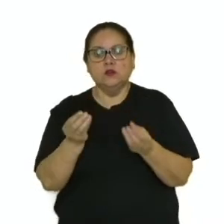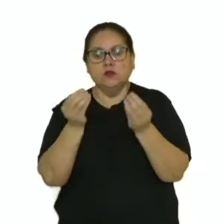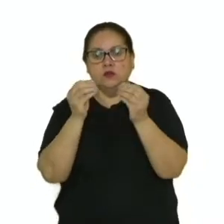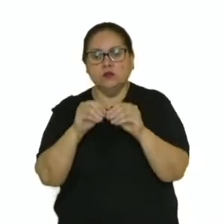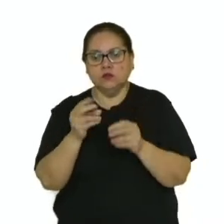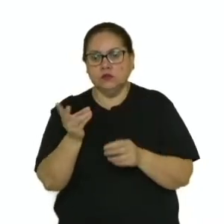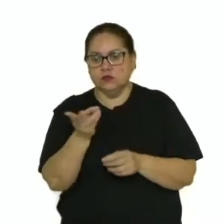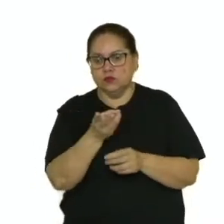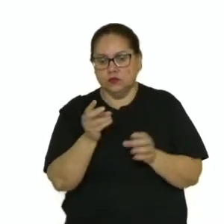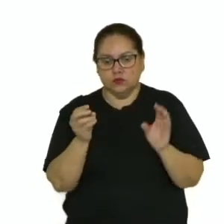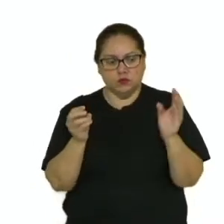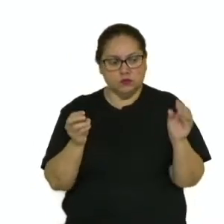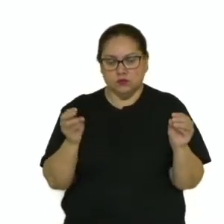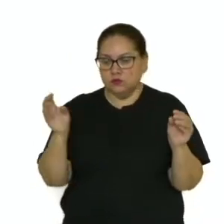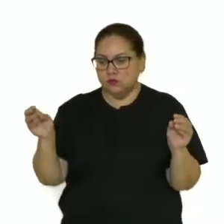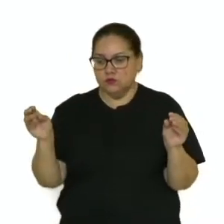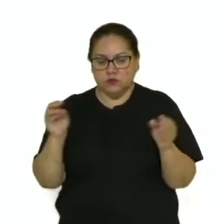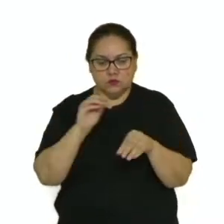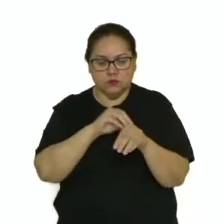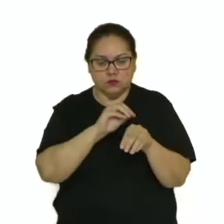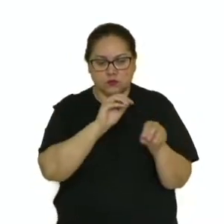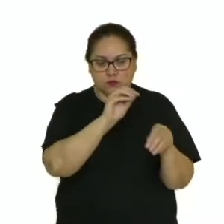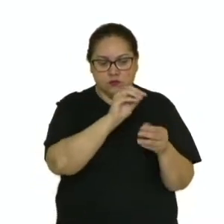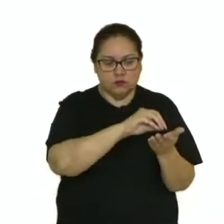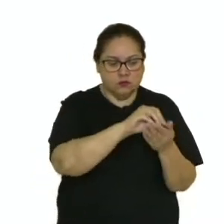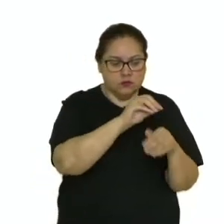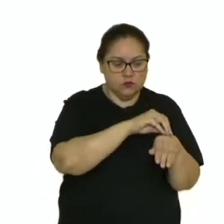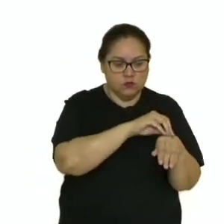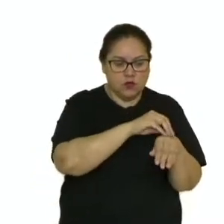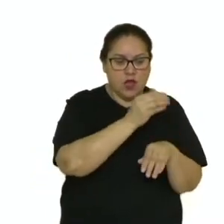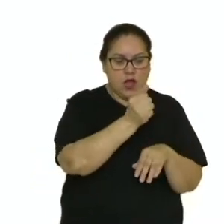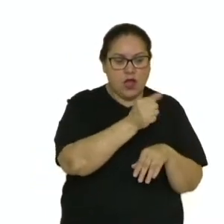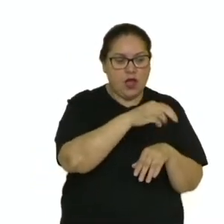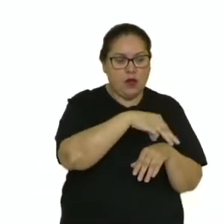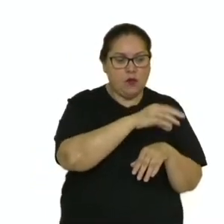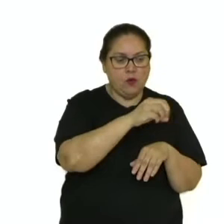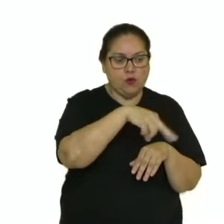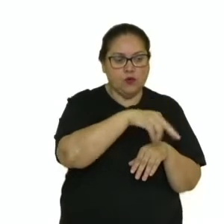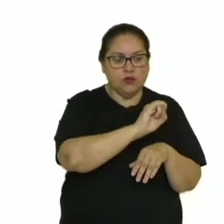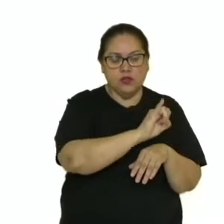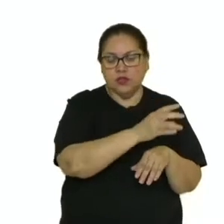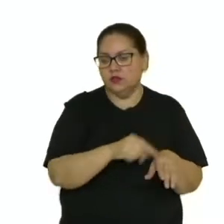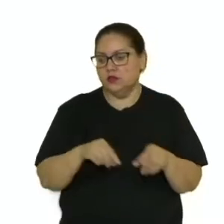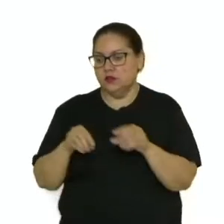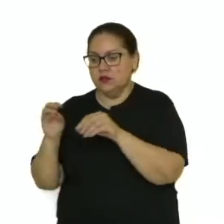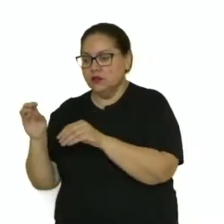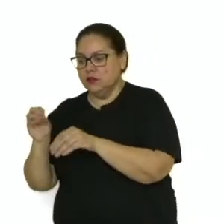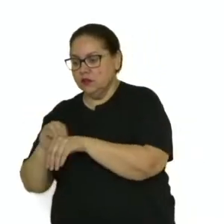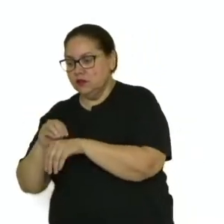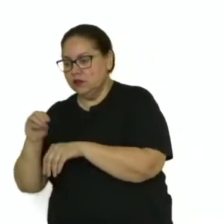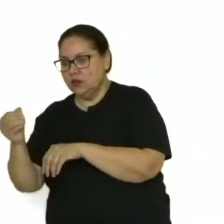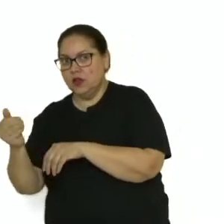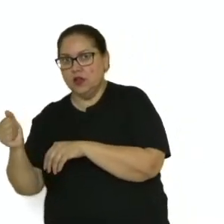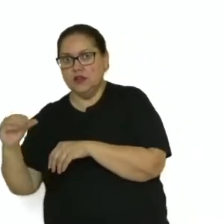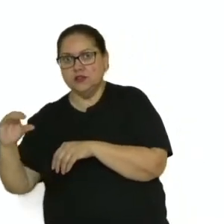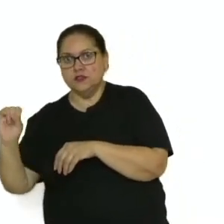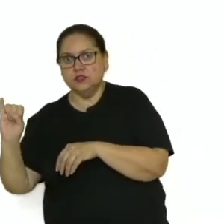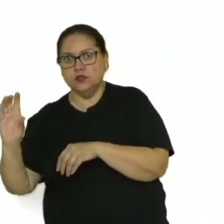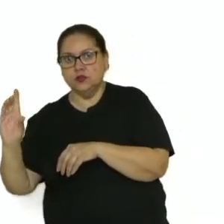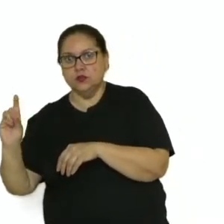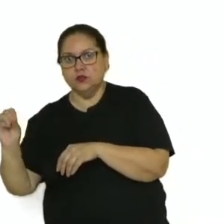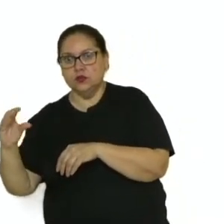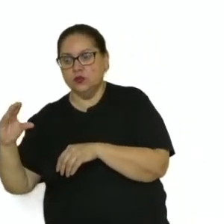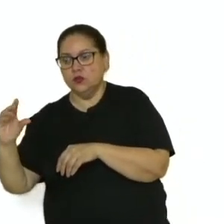colocando-se 2 chumaços de algodão embebidos, respectivamente, em amônia e ácido clorídrico. Note-se a formação de fumaça branca